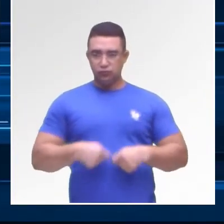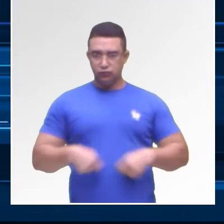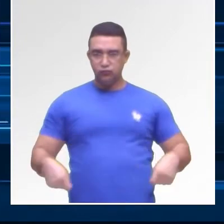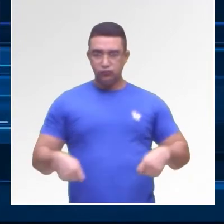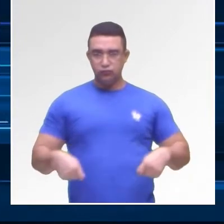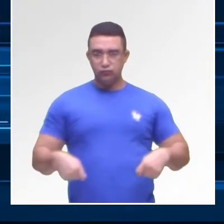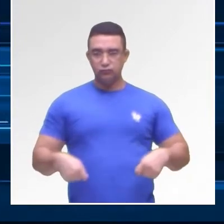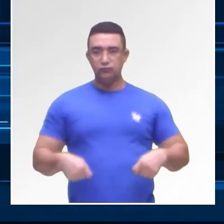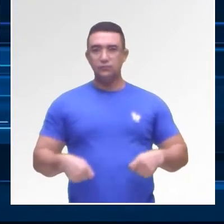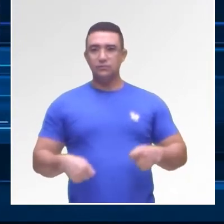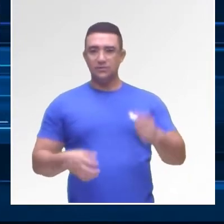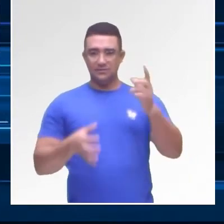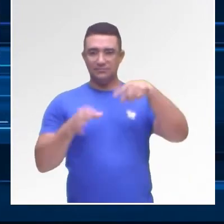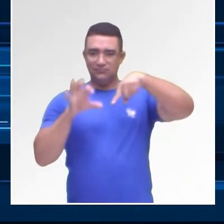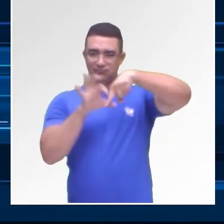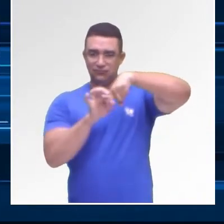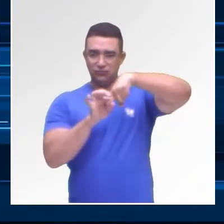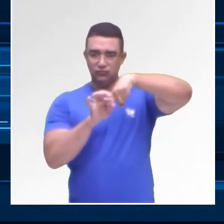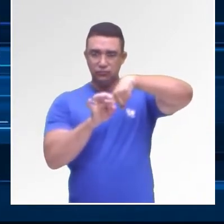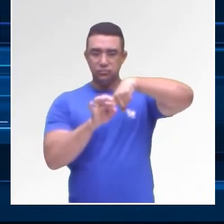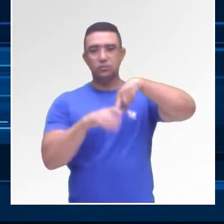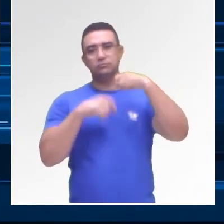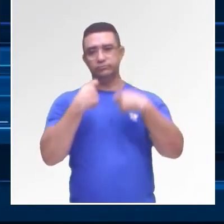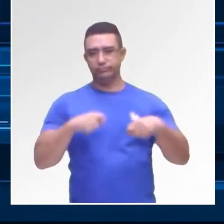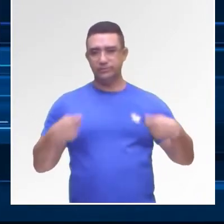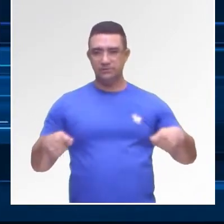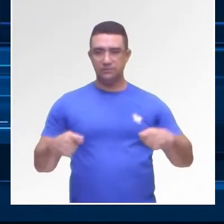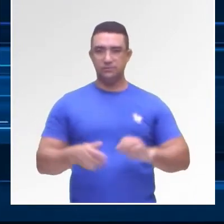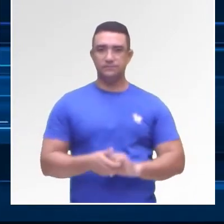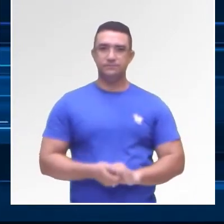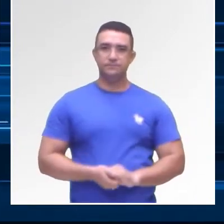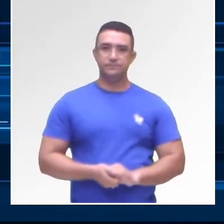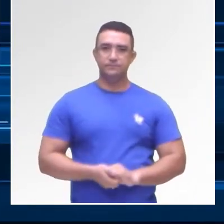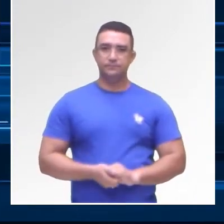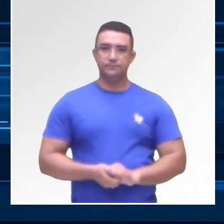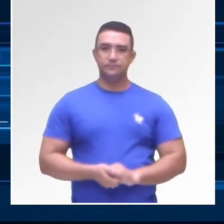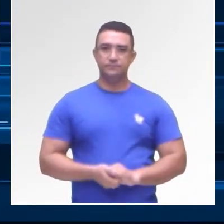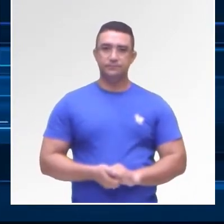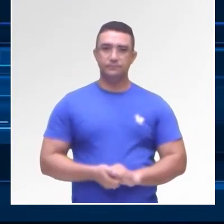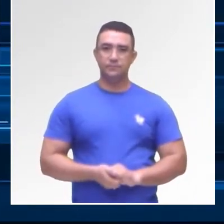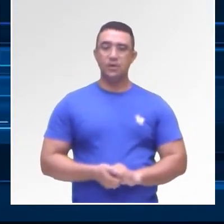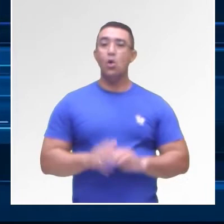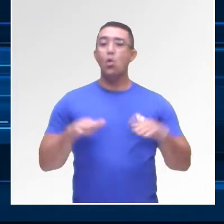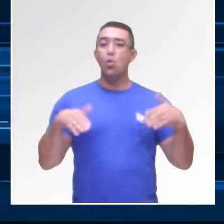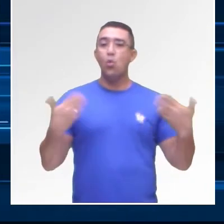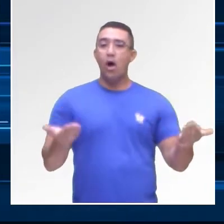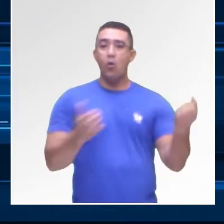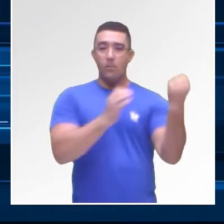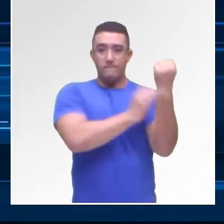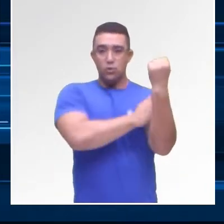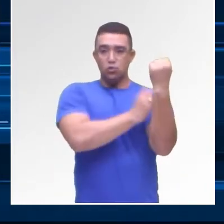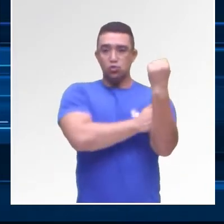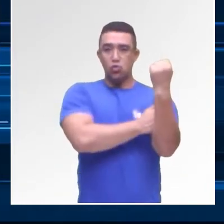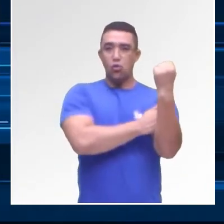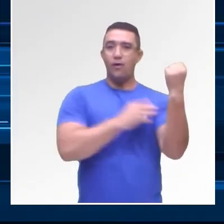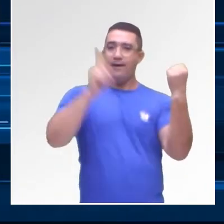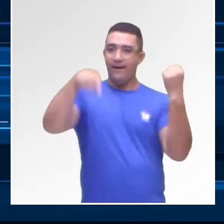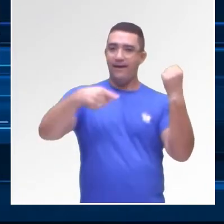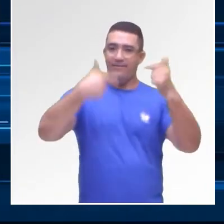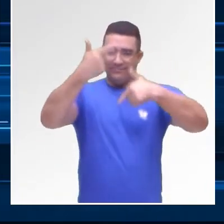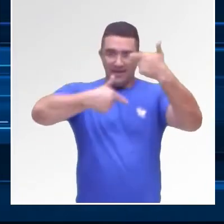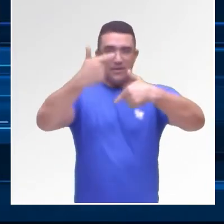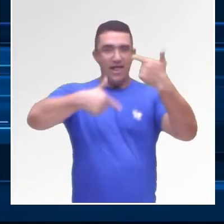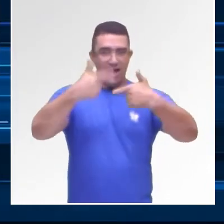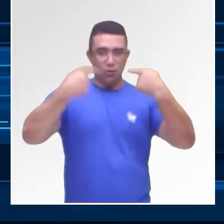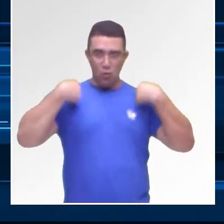essas normas, certo? E aí, vamos ver aqui também quais são os músculos que são trabalhados com a prática do